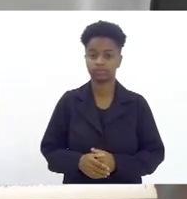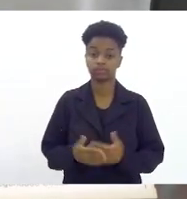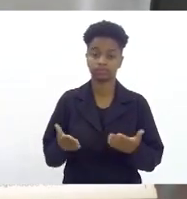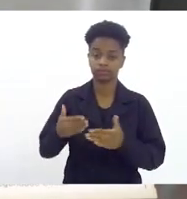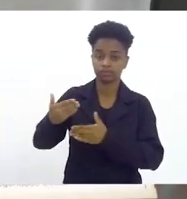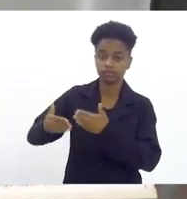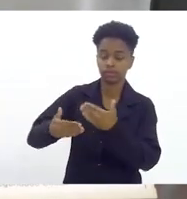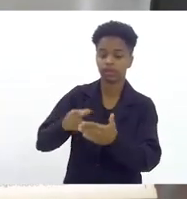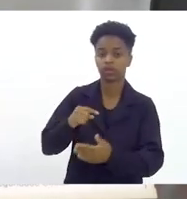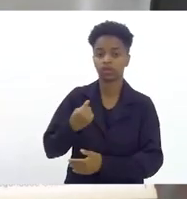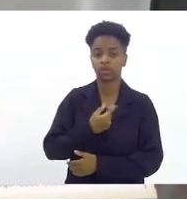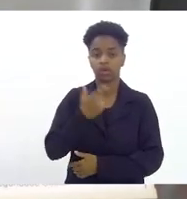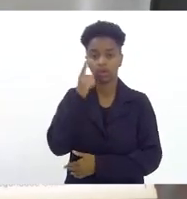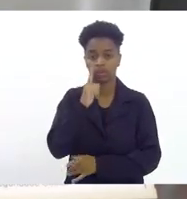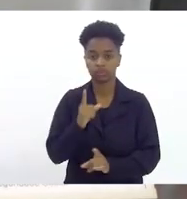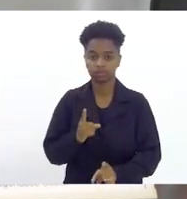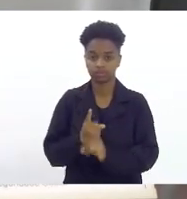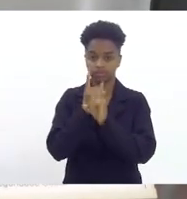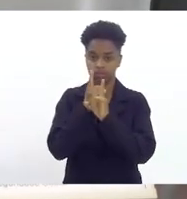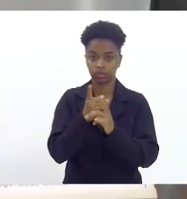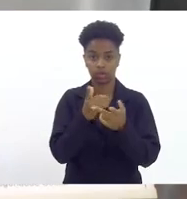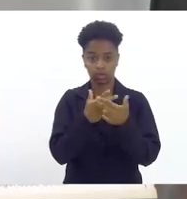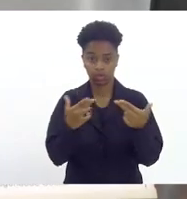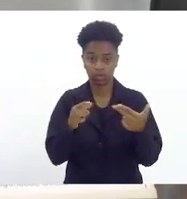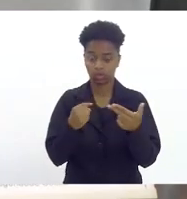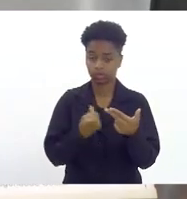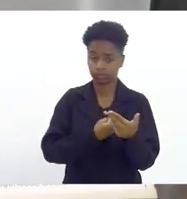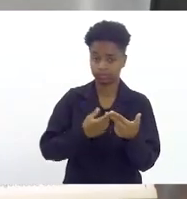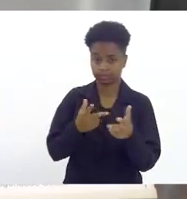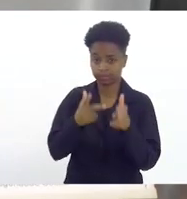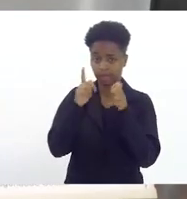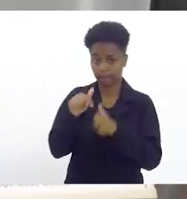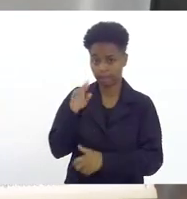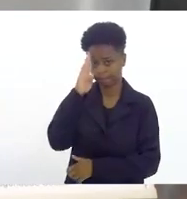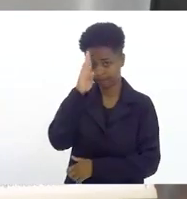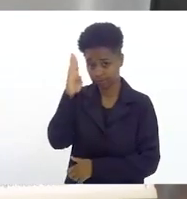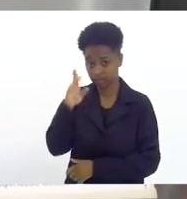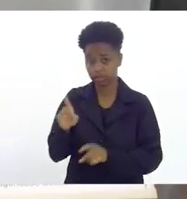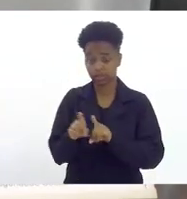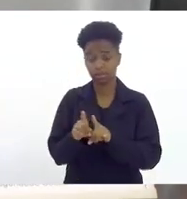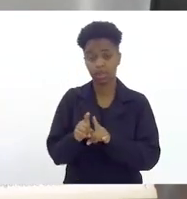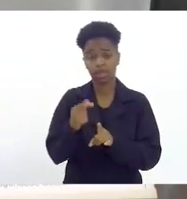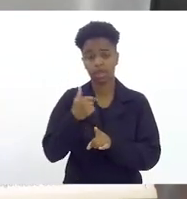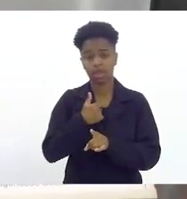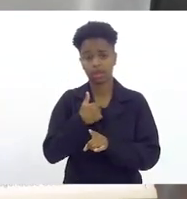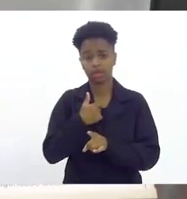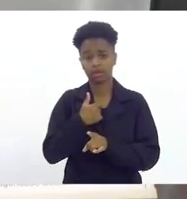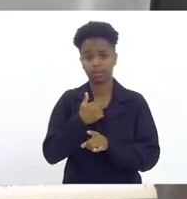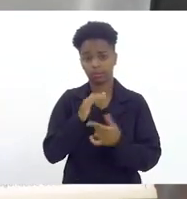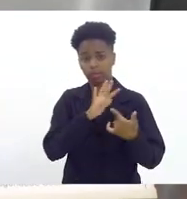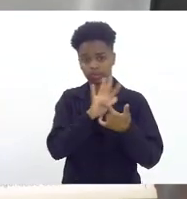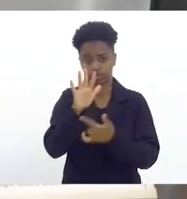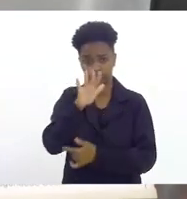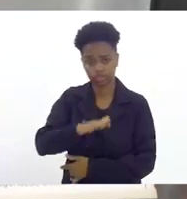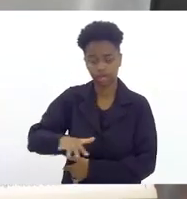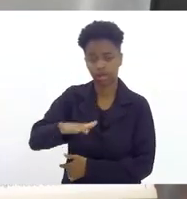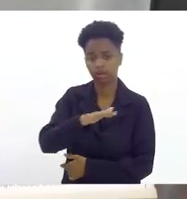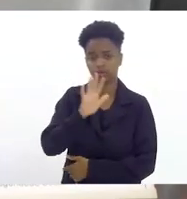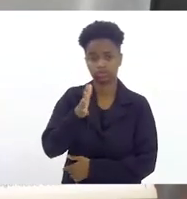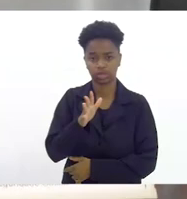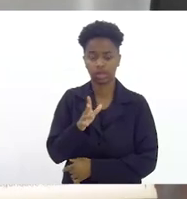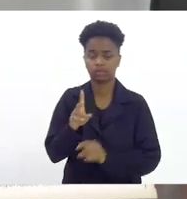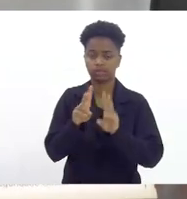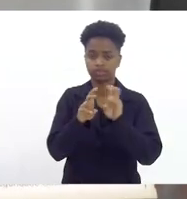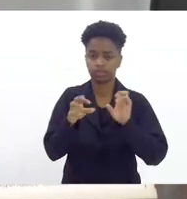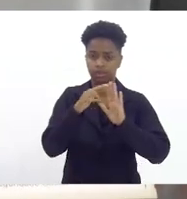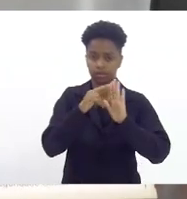nós possamos identificar aquilo que para nós é Central né ficou aqui levantado de modo geral enfim questão